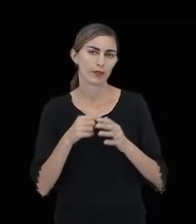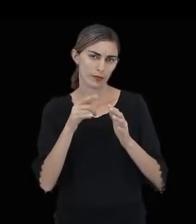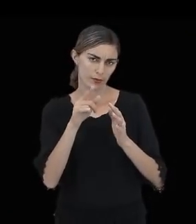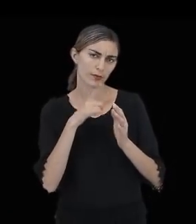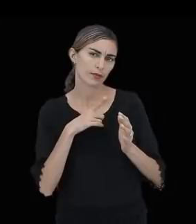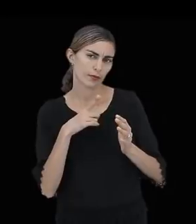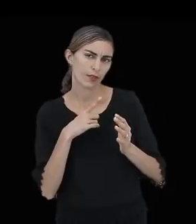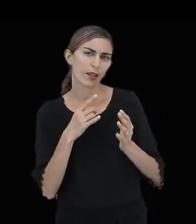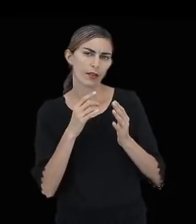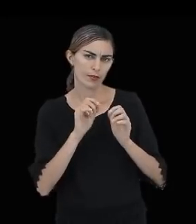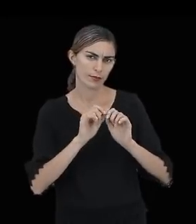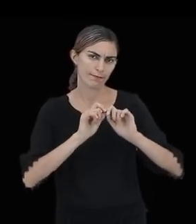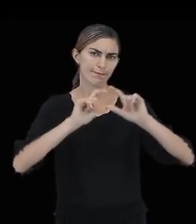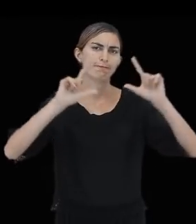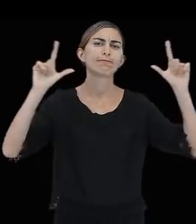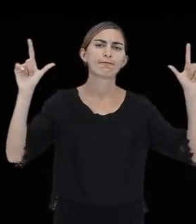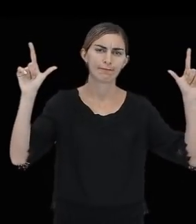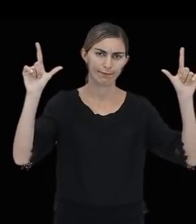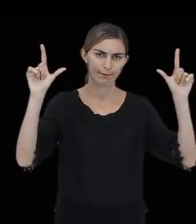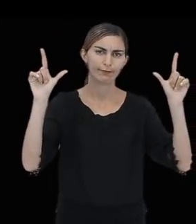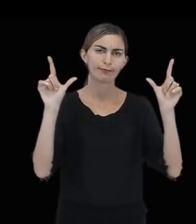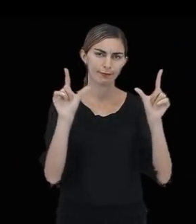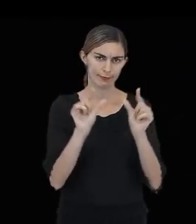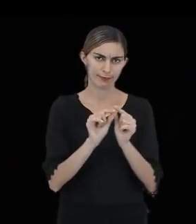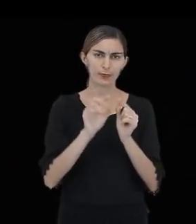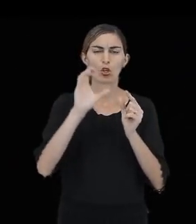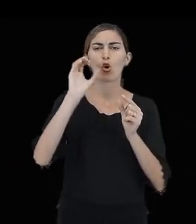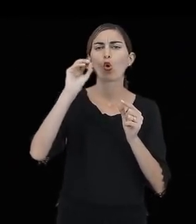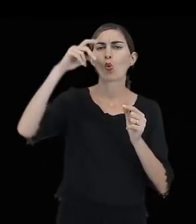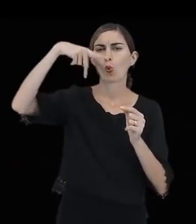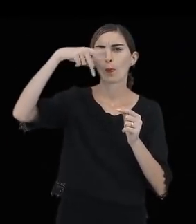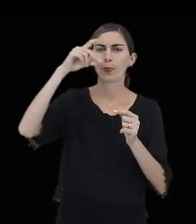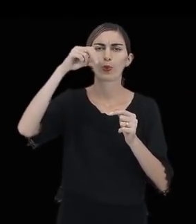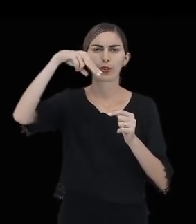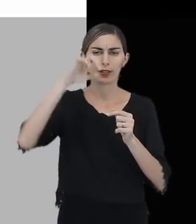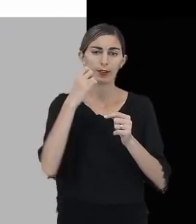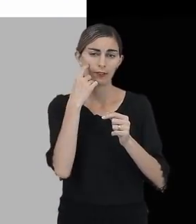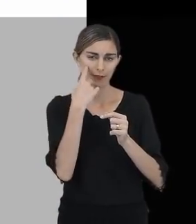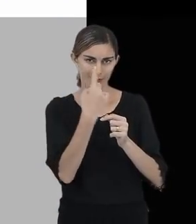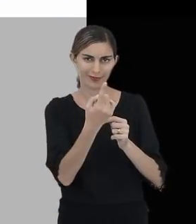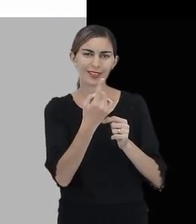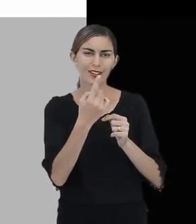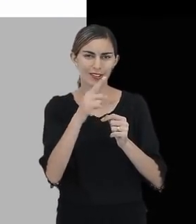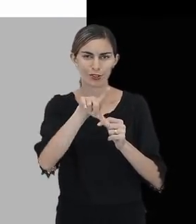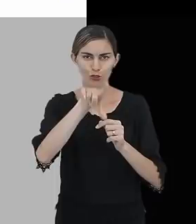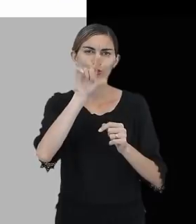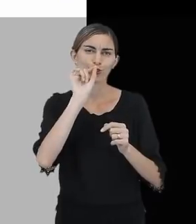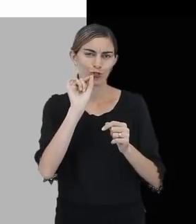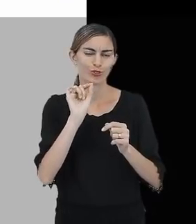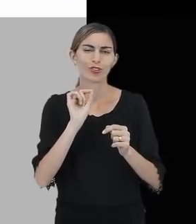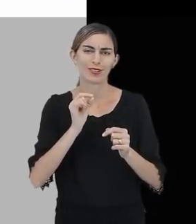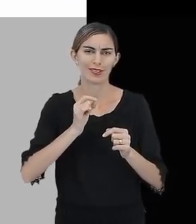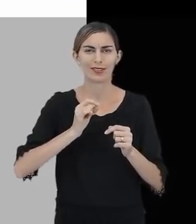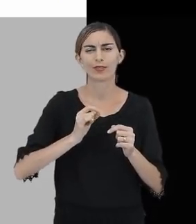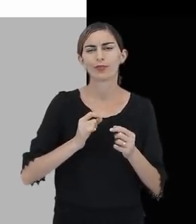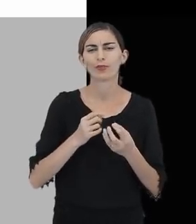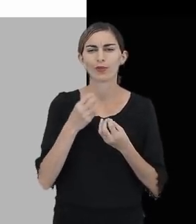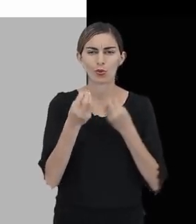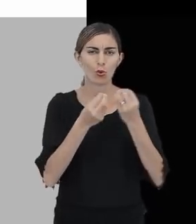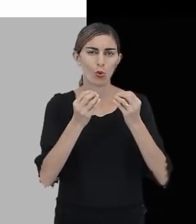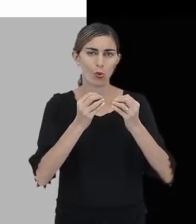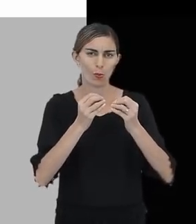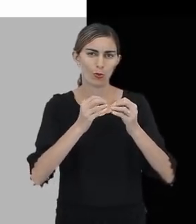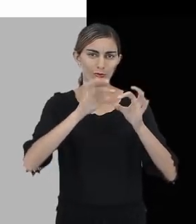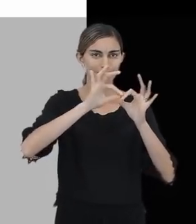E existem as dimensões do componente. Como você definir as dimensões do componente? Vejam que aqui a gente definiu